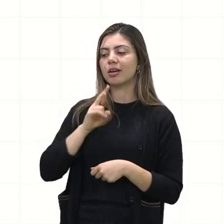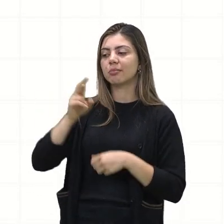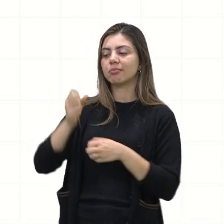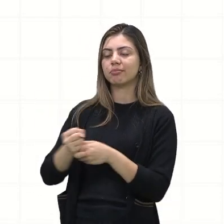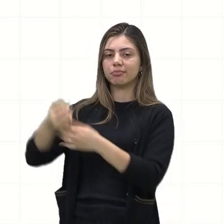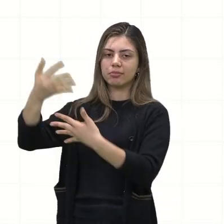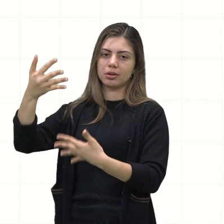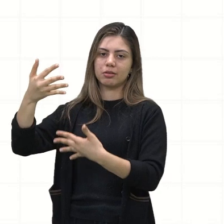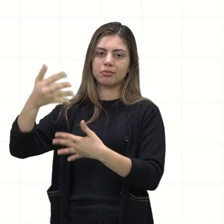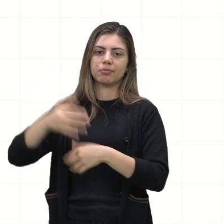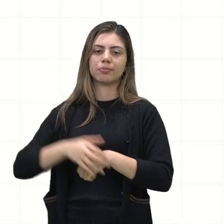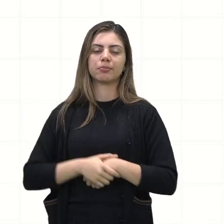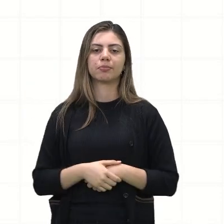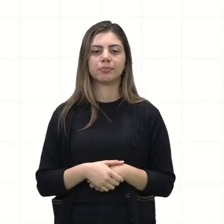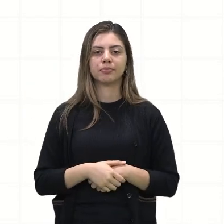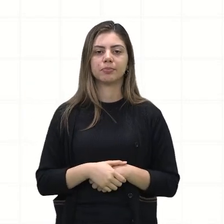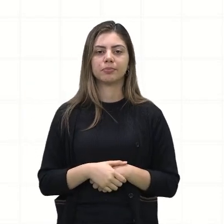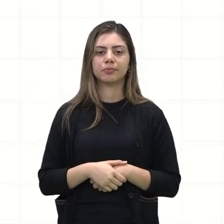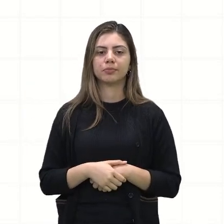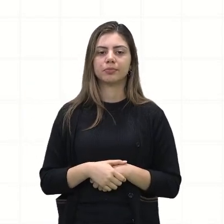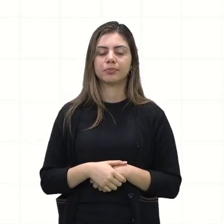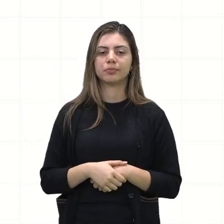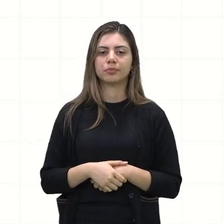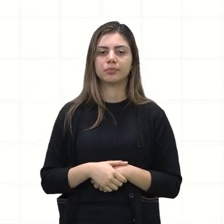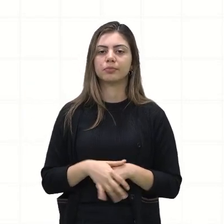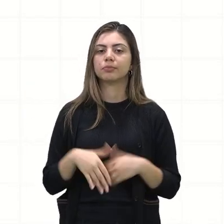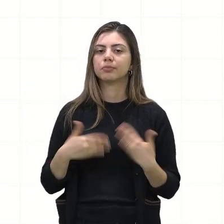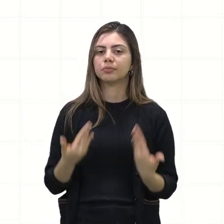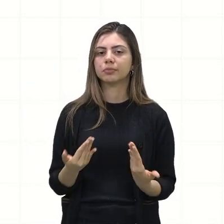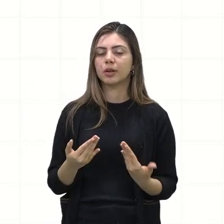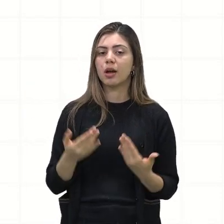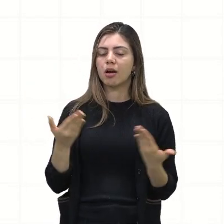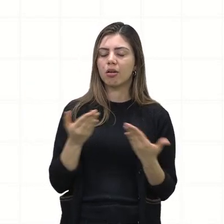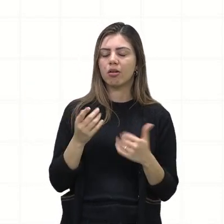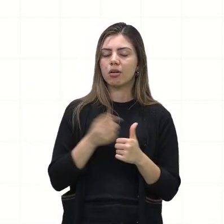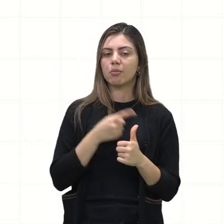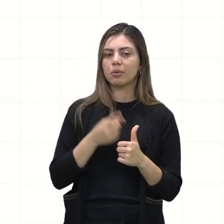árvore de possibilidades. Então, ó, vamos aqui para o primeiro.